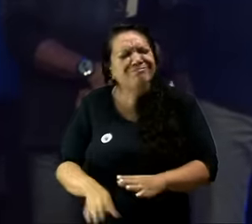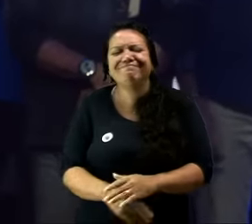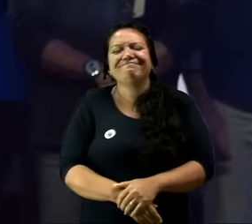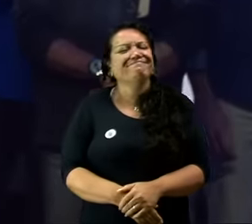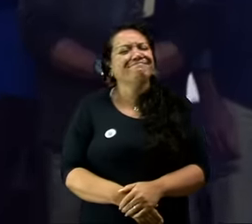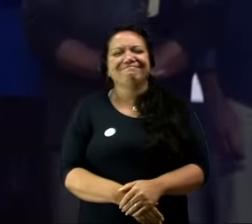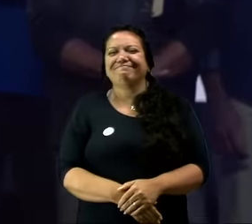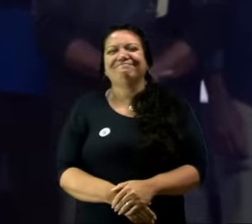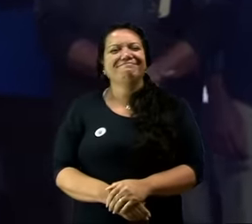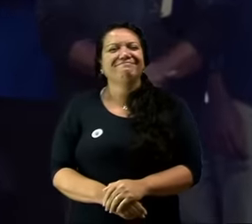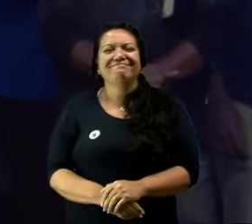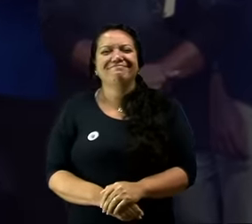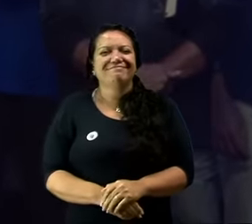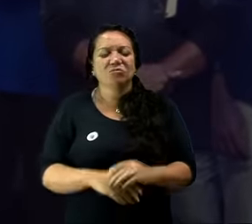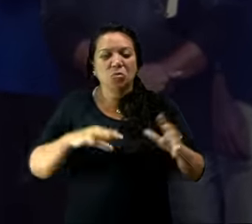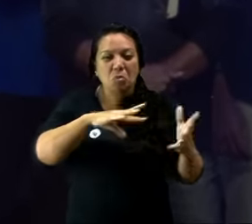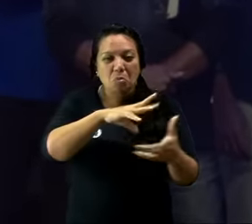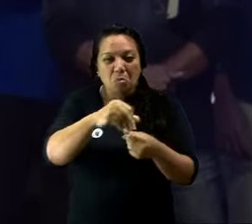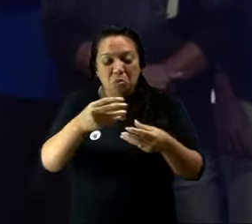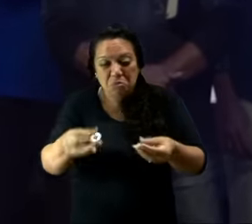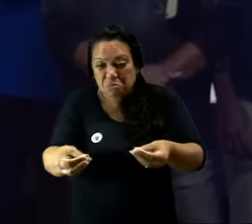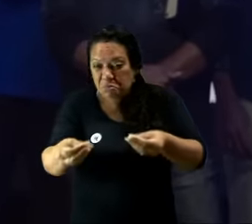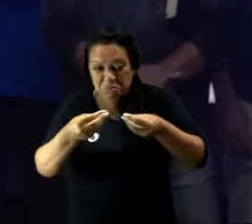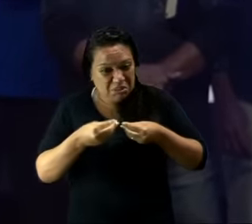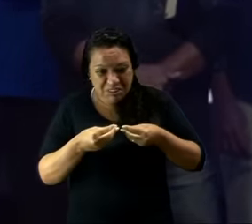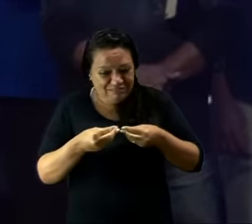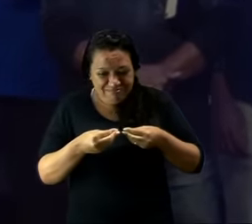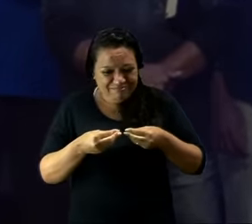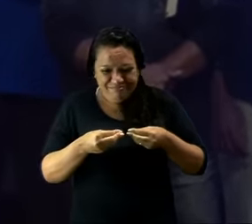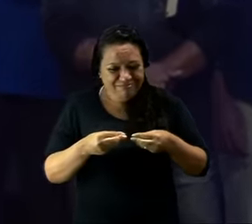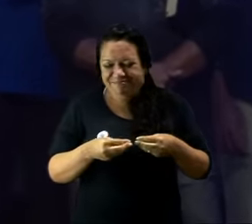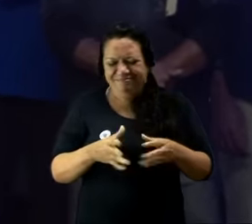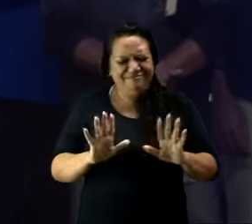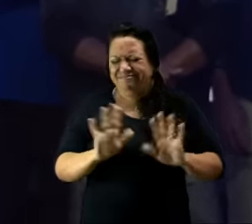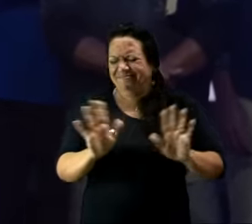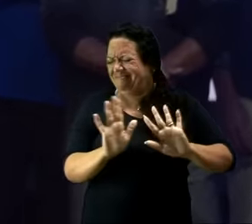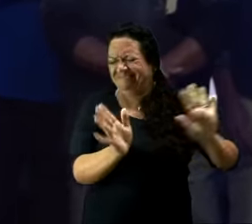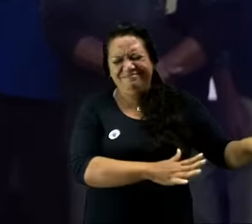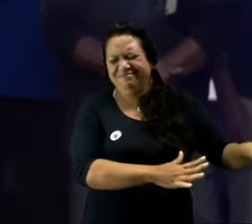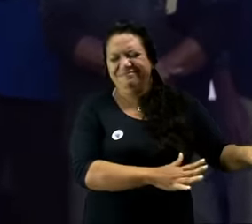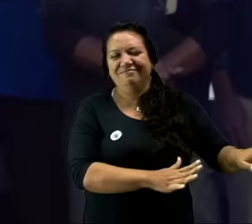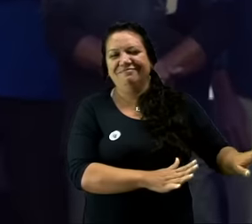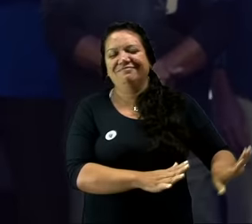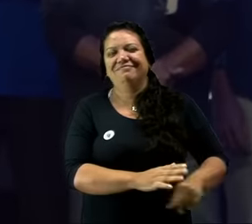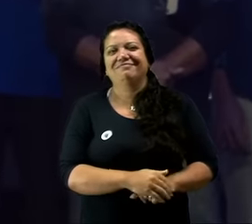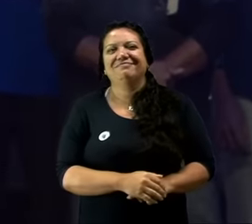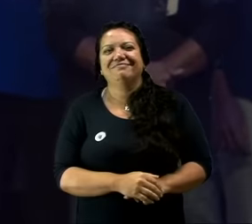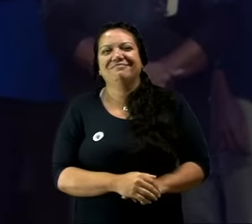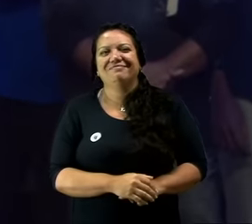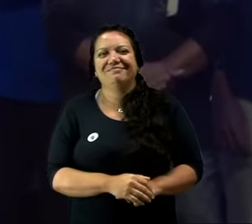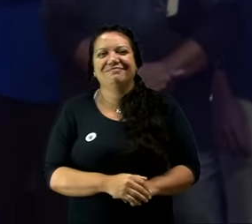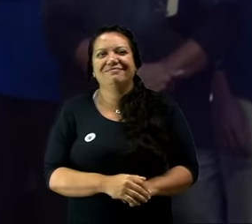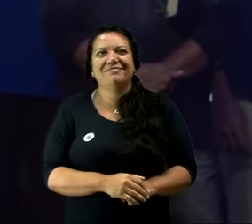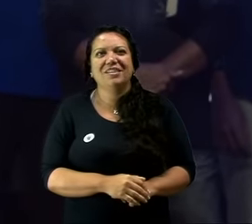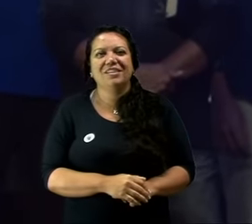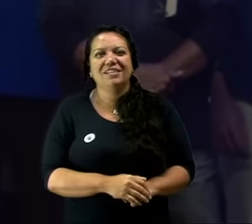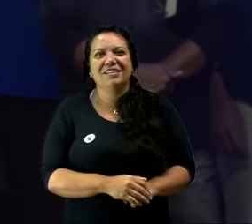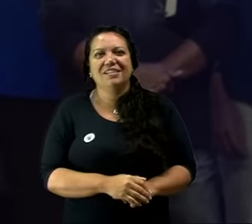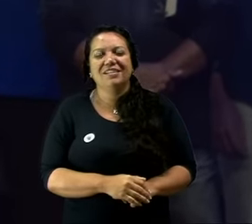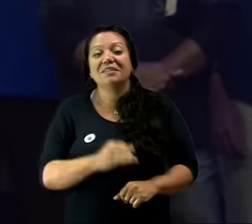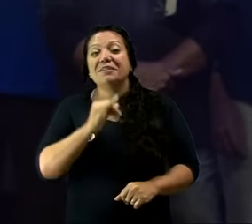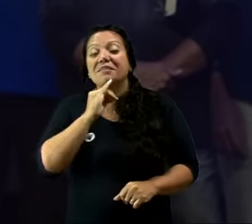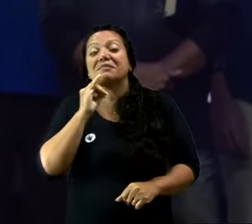Nada que o mundo me oferecesse fazia sentido mais. E por incrível que pareça, Isaac tinha quantos